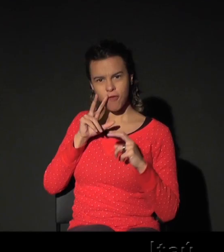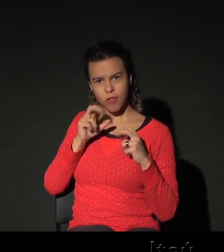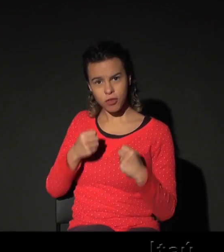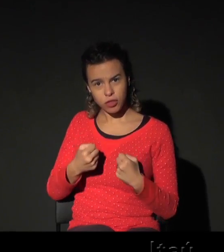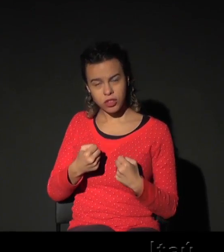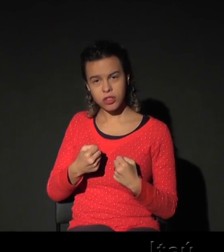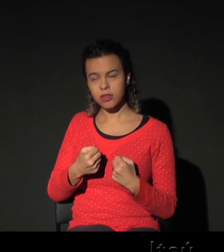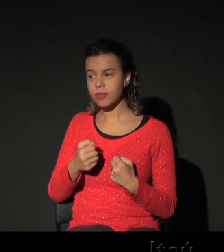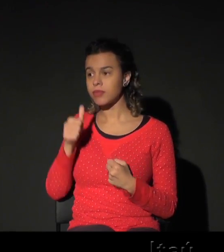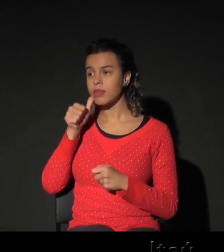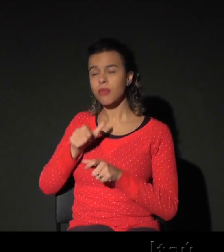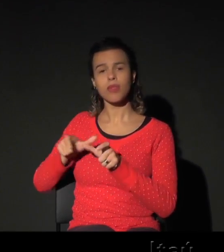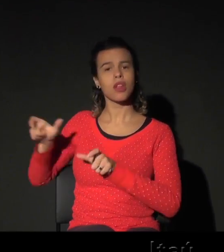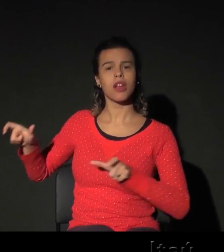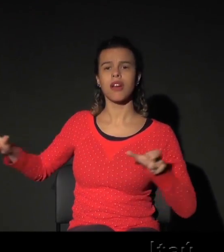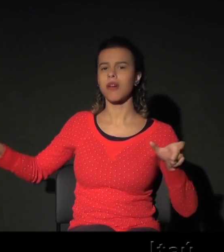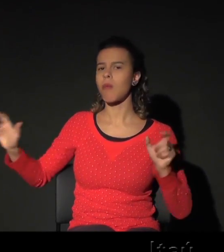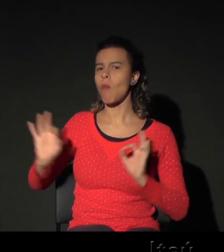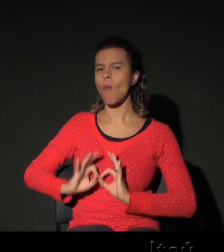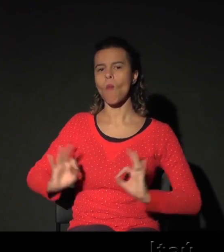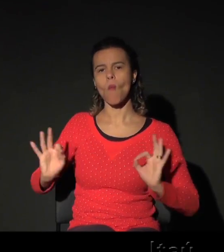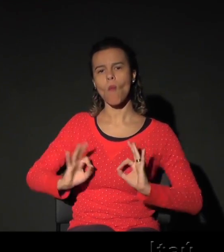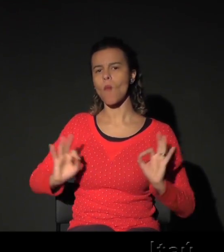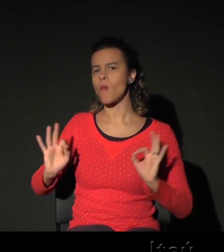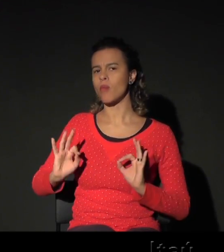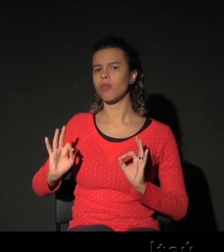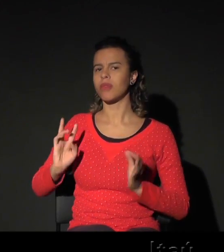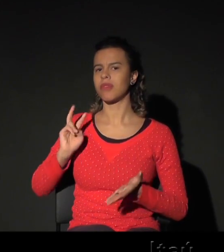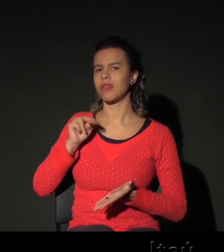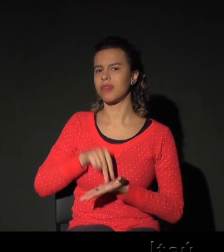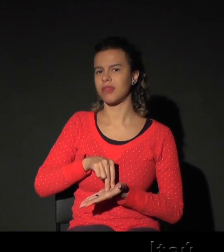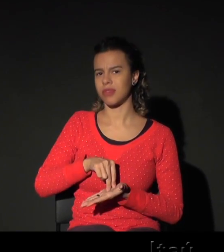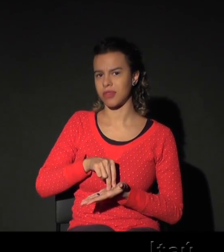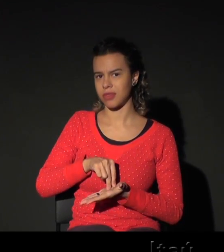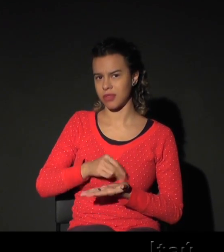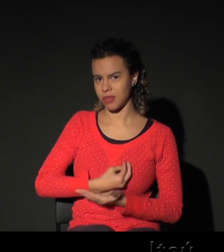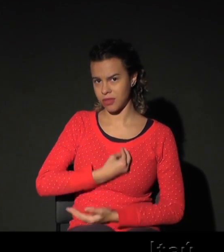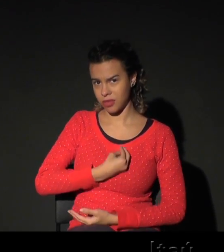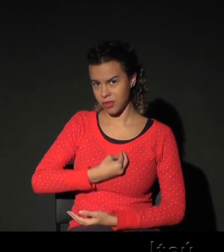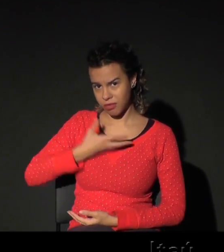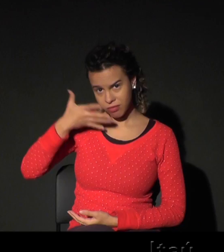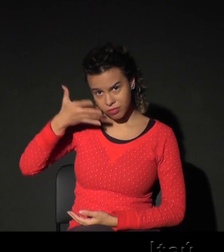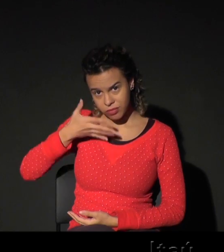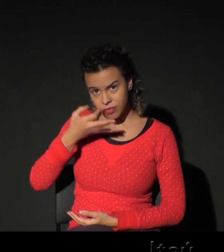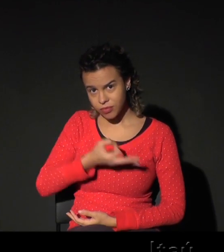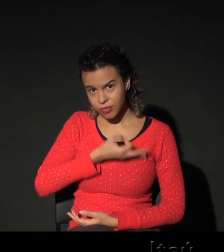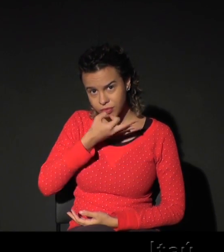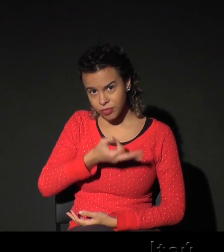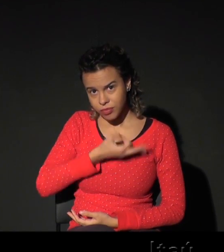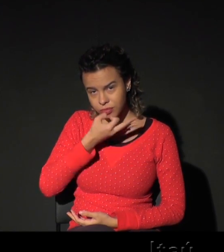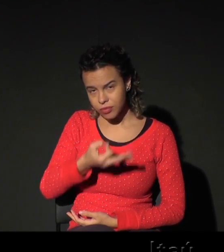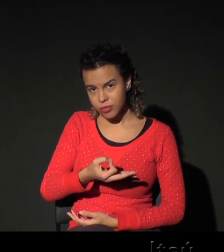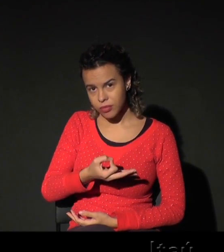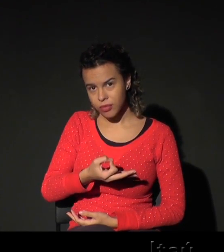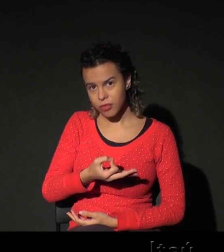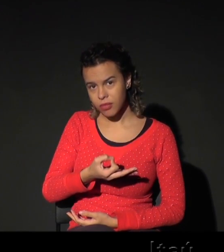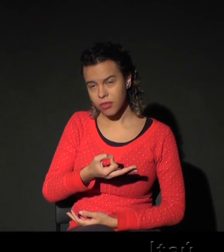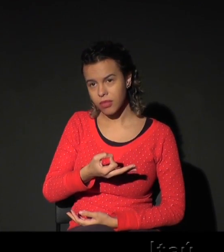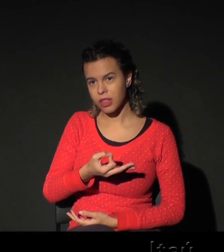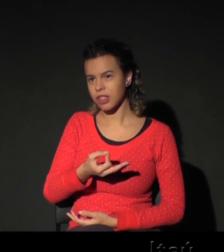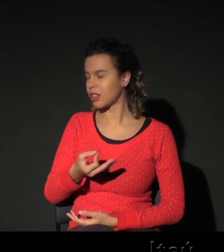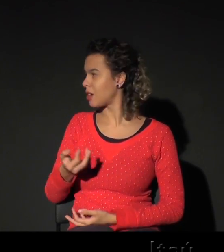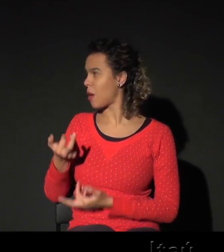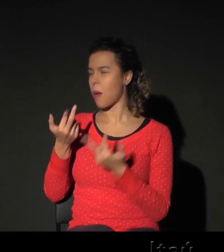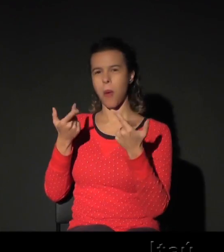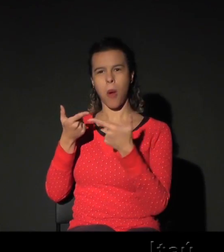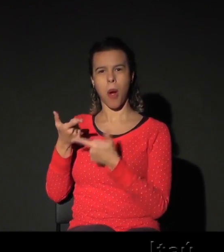força essas mulheres aqui não poderiam estar falando como